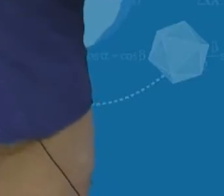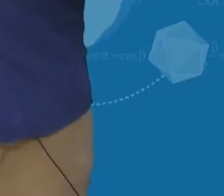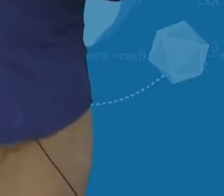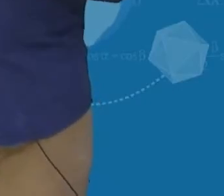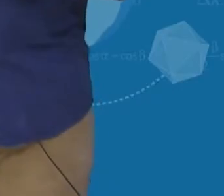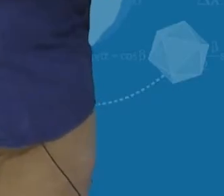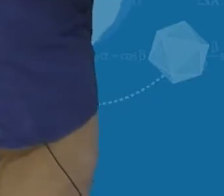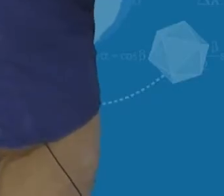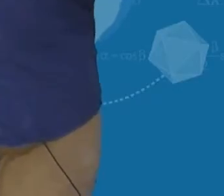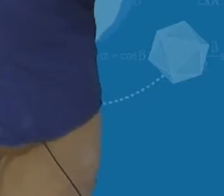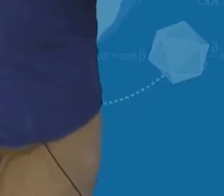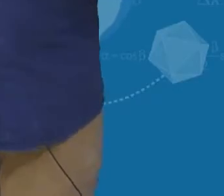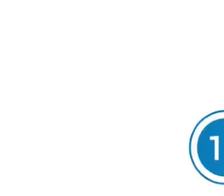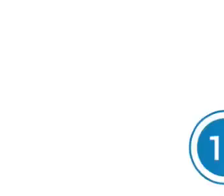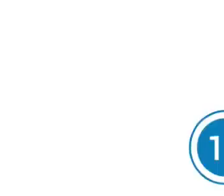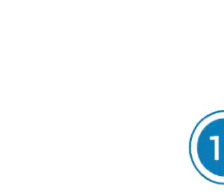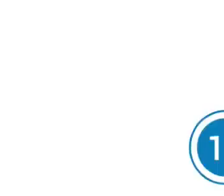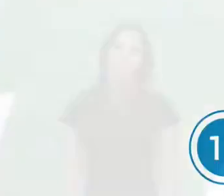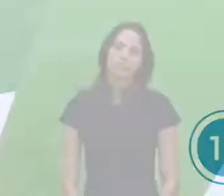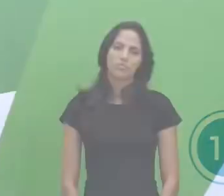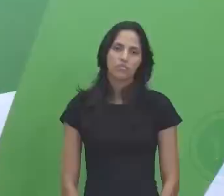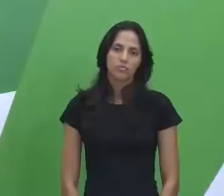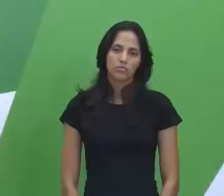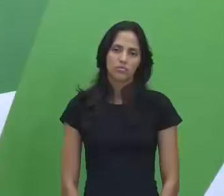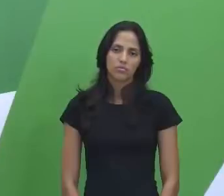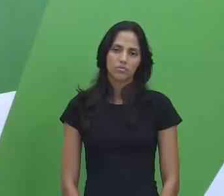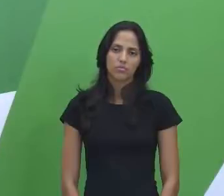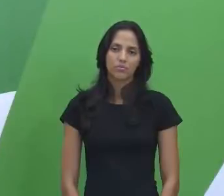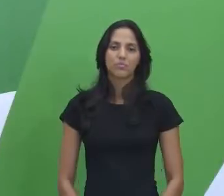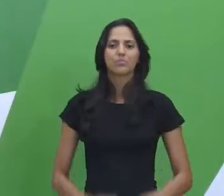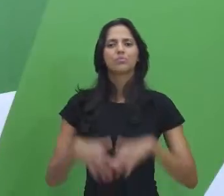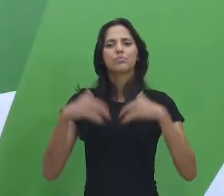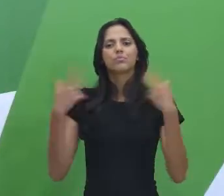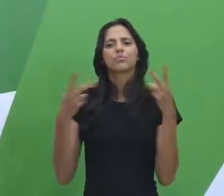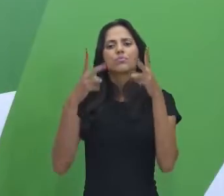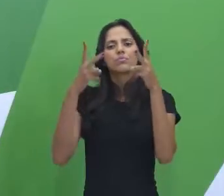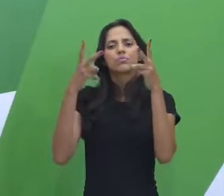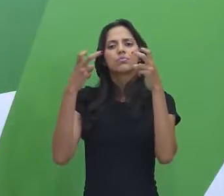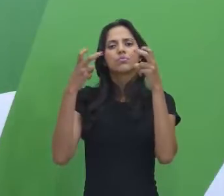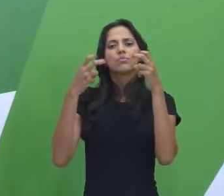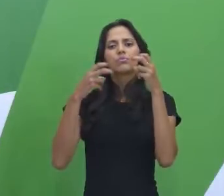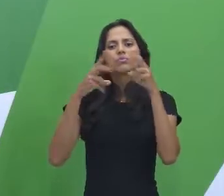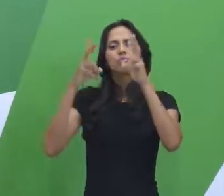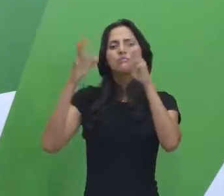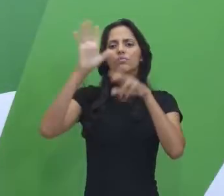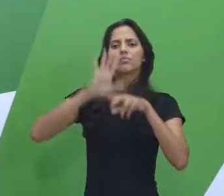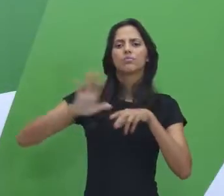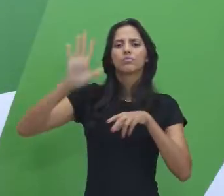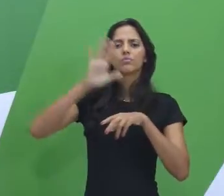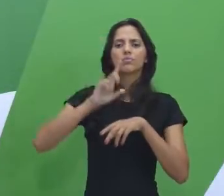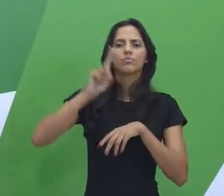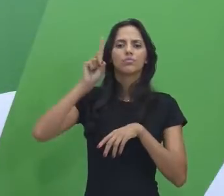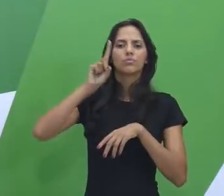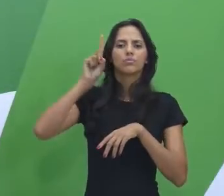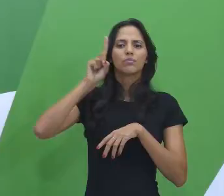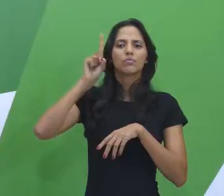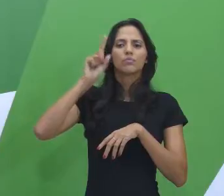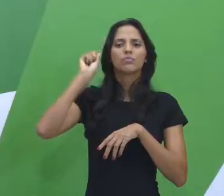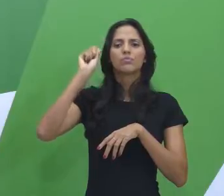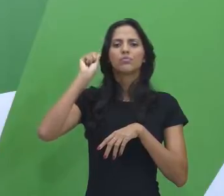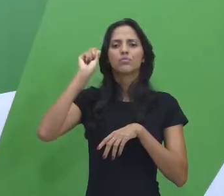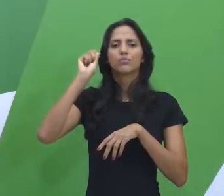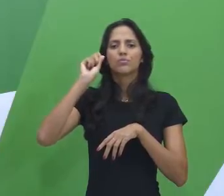E continuando ainda com a aplicabilidade, vamos ver algo conhecido. Olha esse algo conhecido. A aplicação